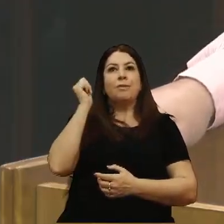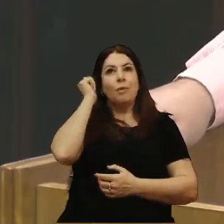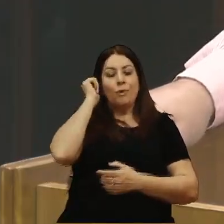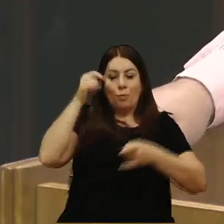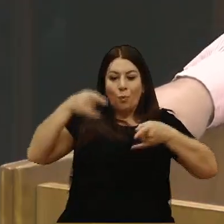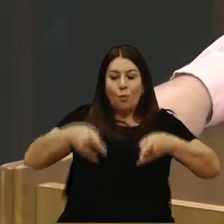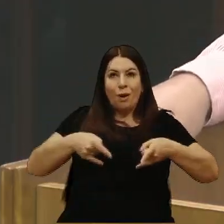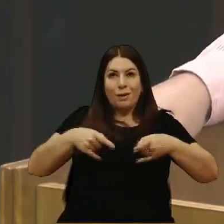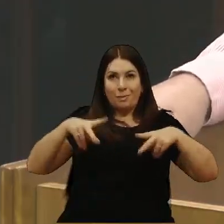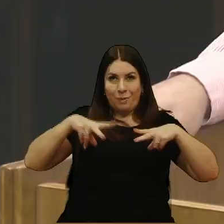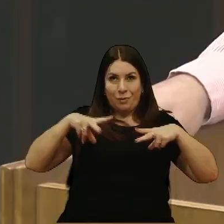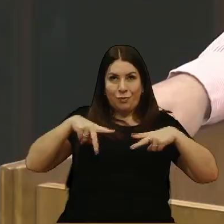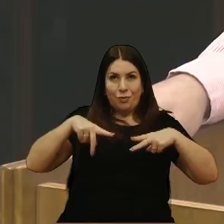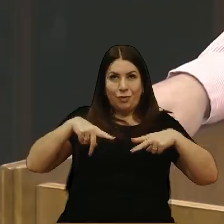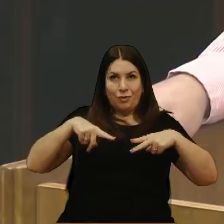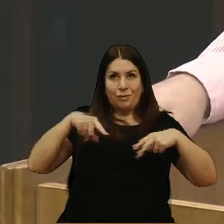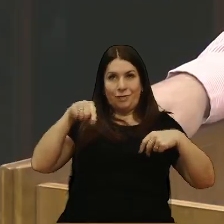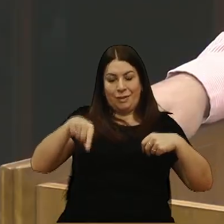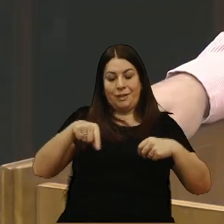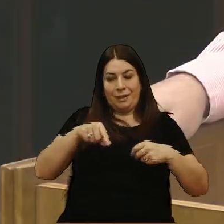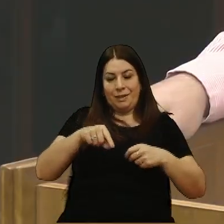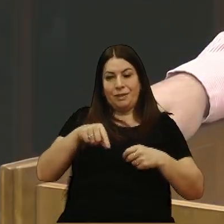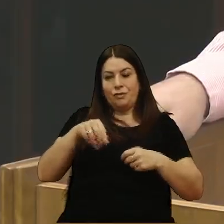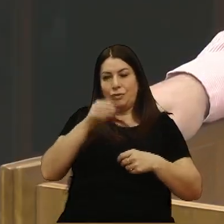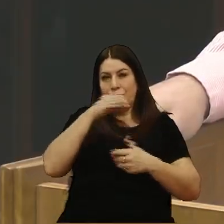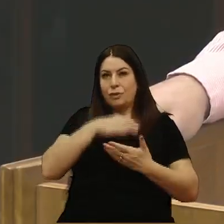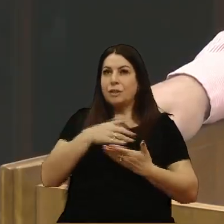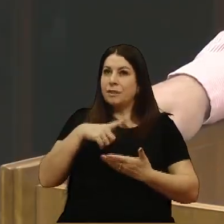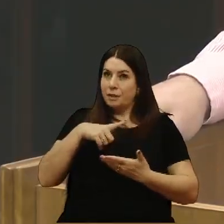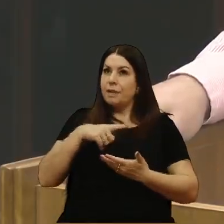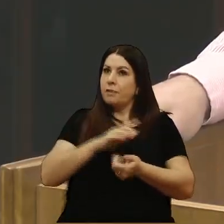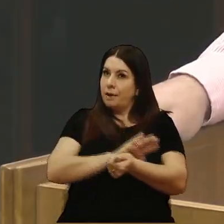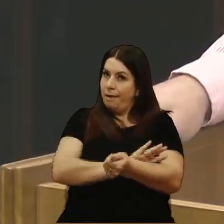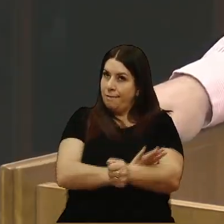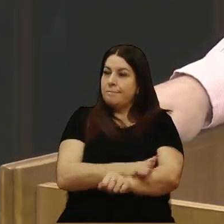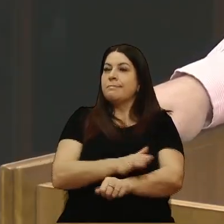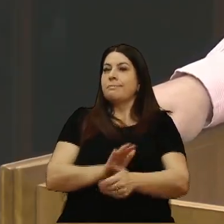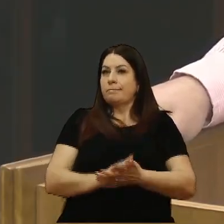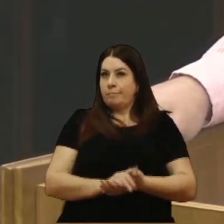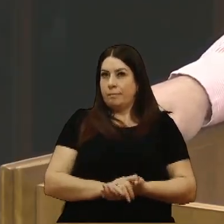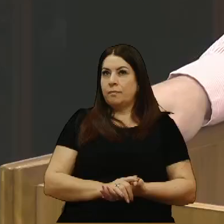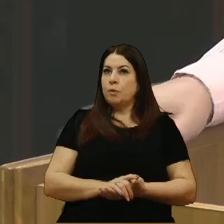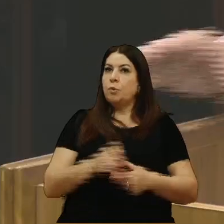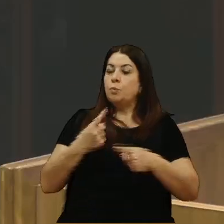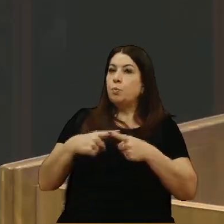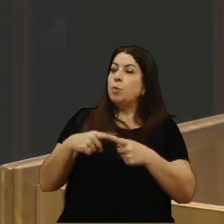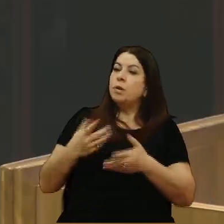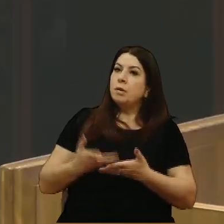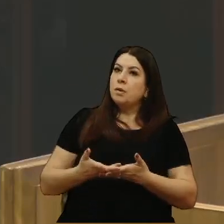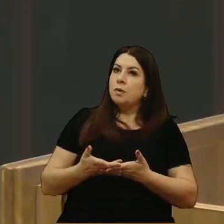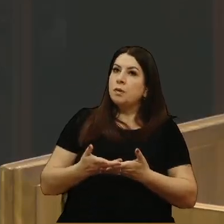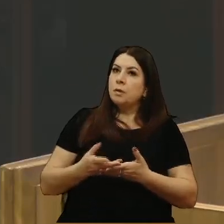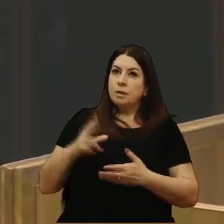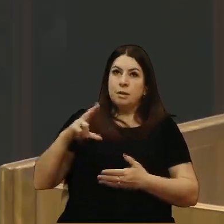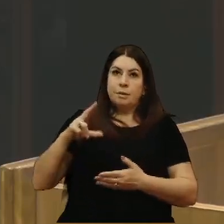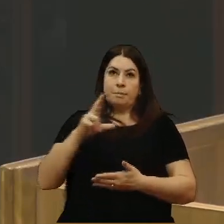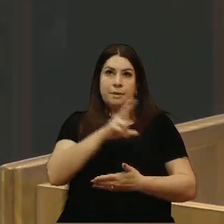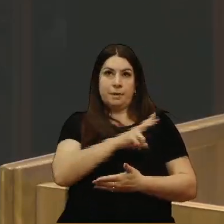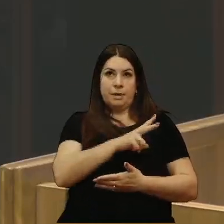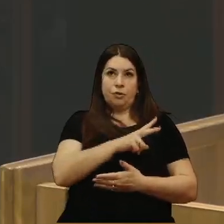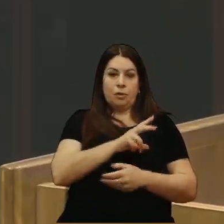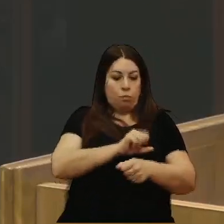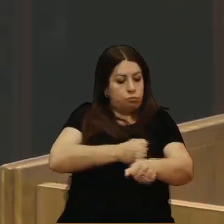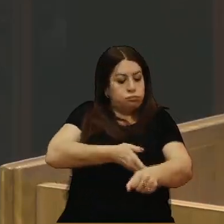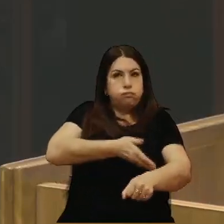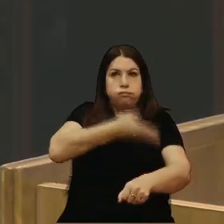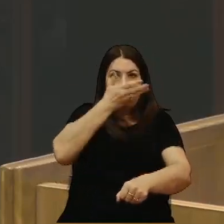rede privada de Caxias do Sul sofreu racismo porque paciente, pressão